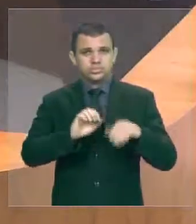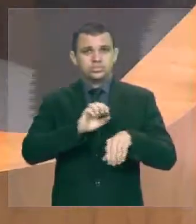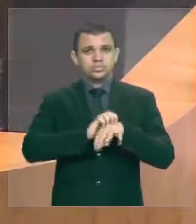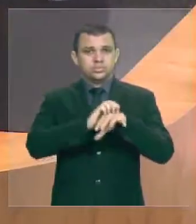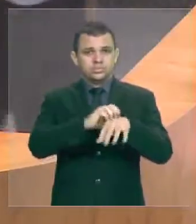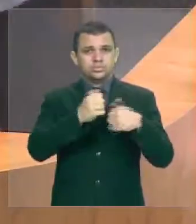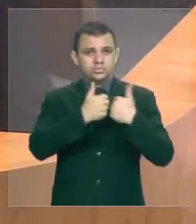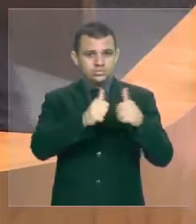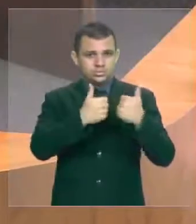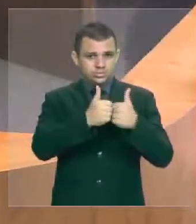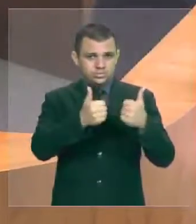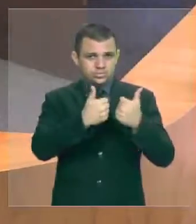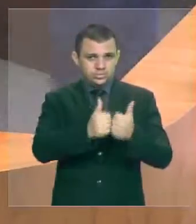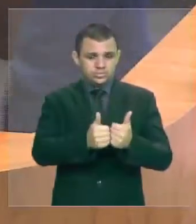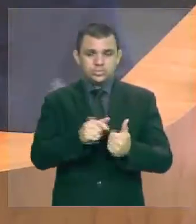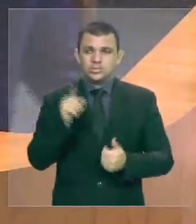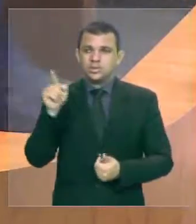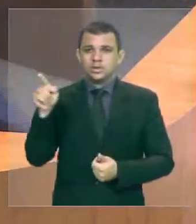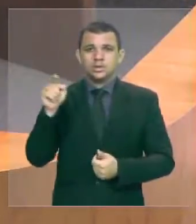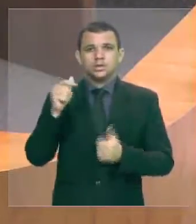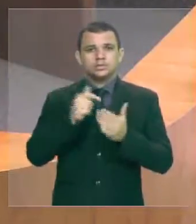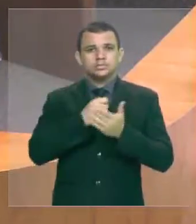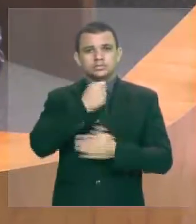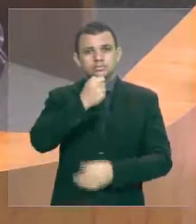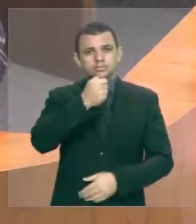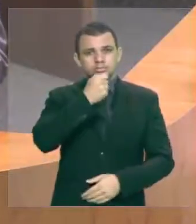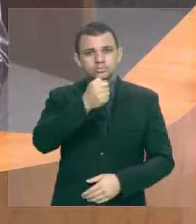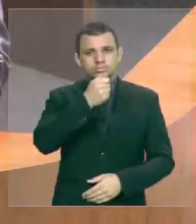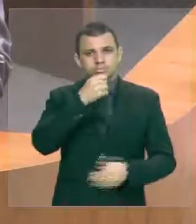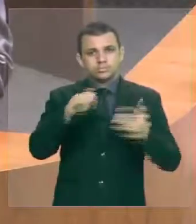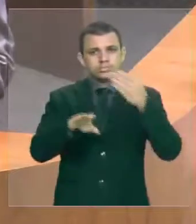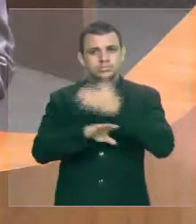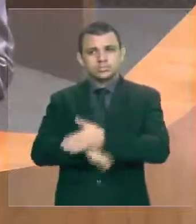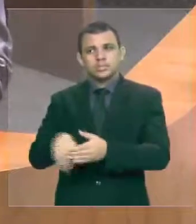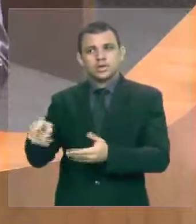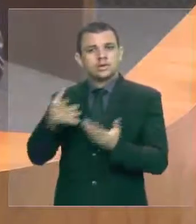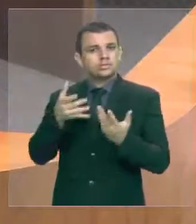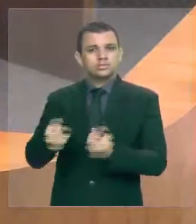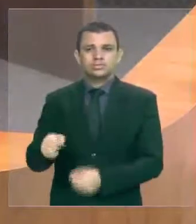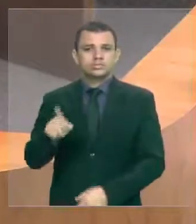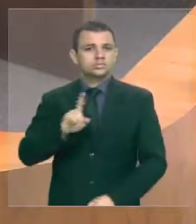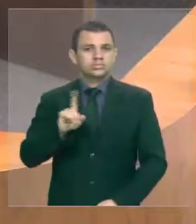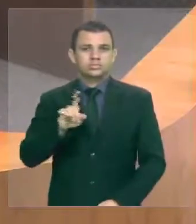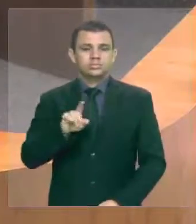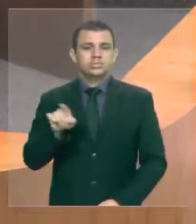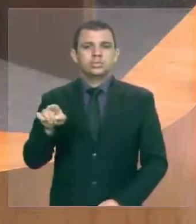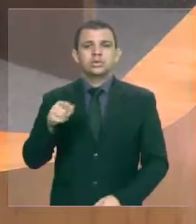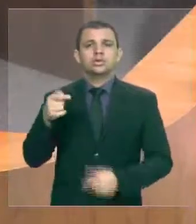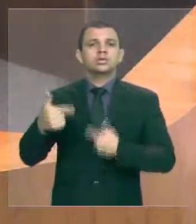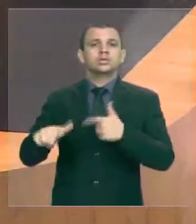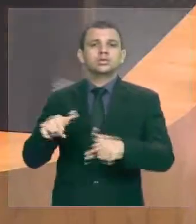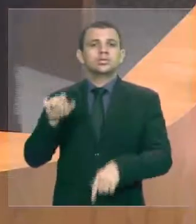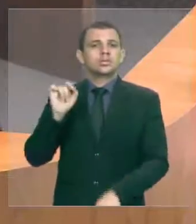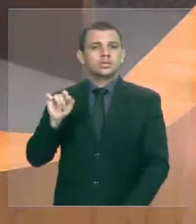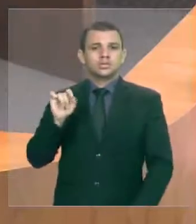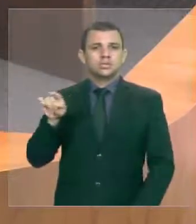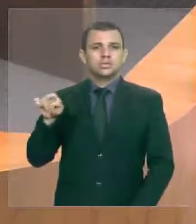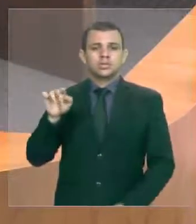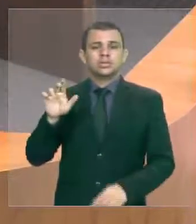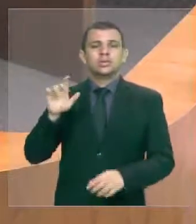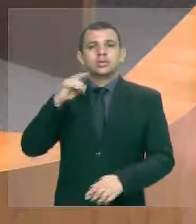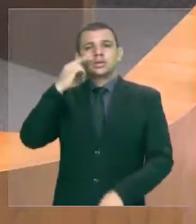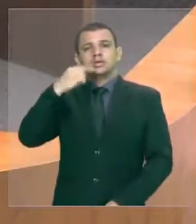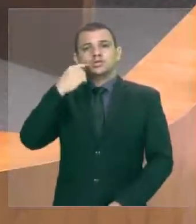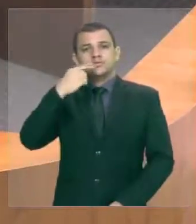Ocupam-se reunindo advogados e coletando material